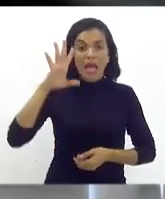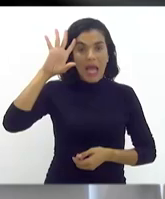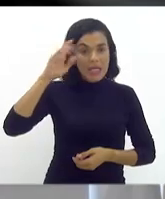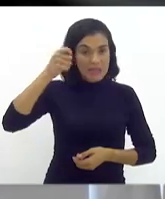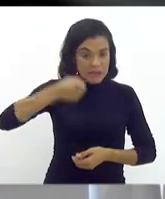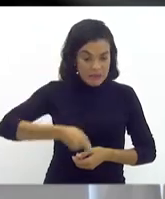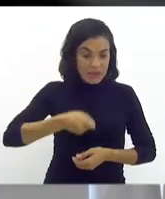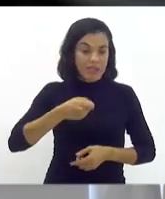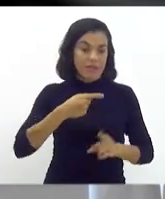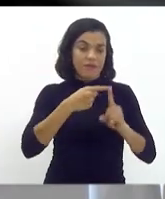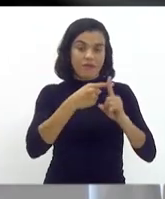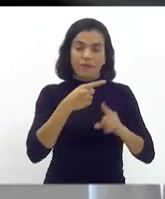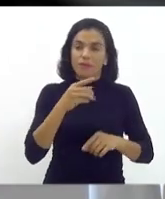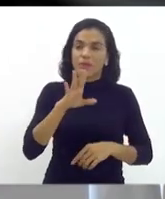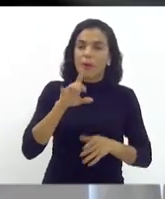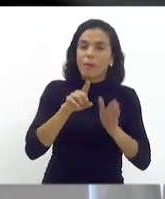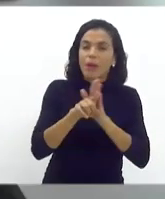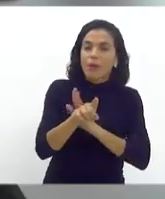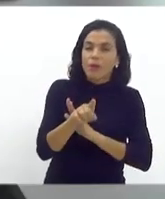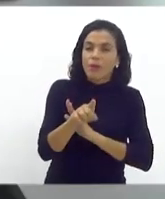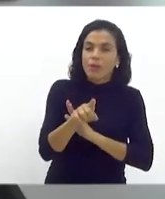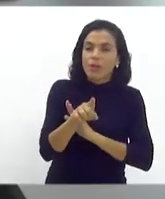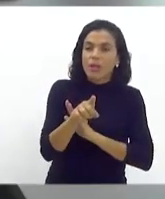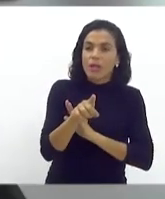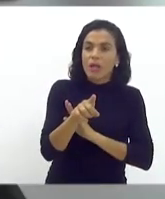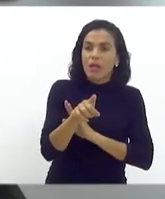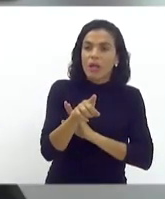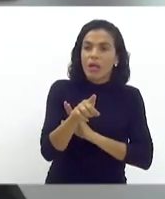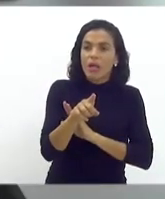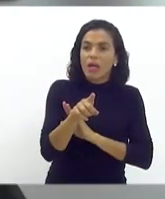foi absolutória pode não Só uma pergunta